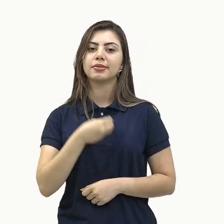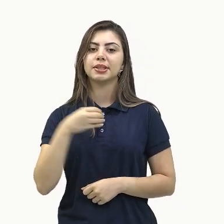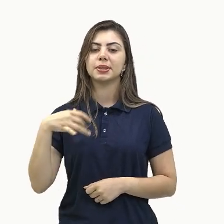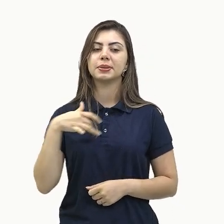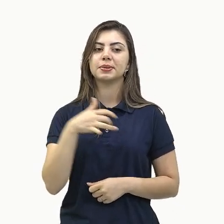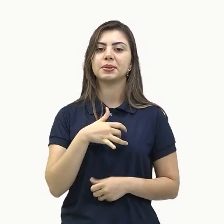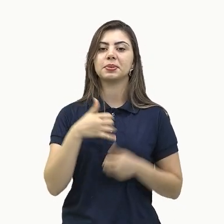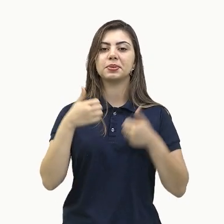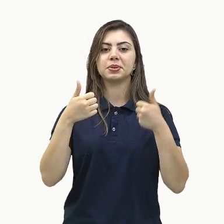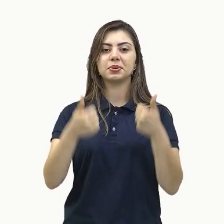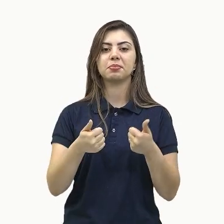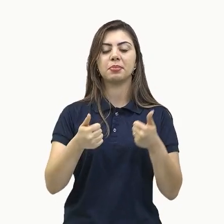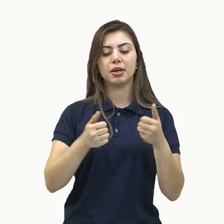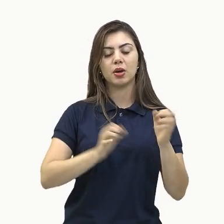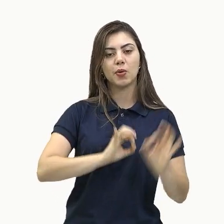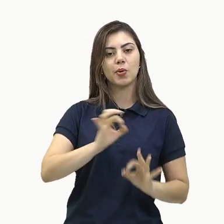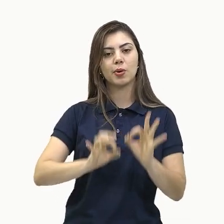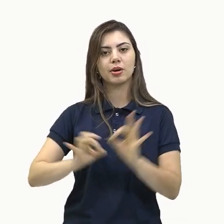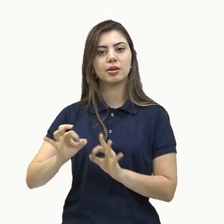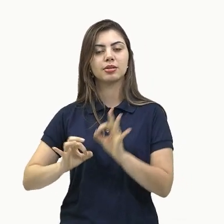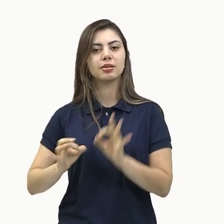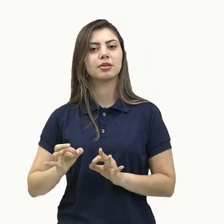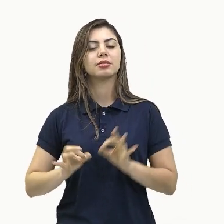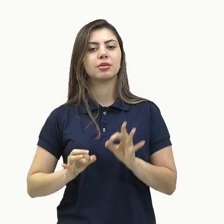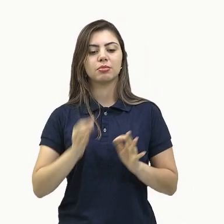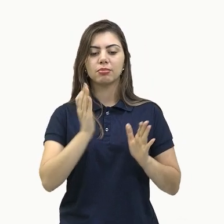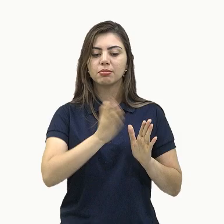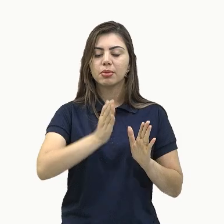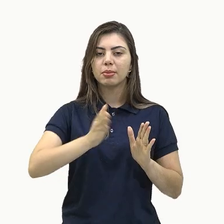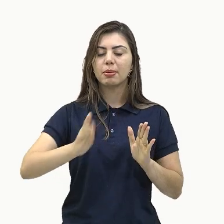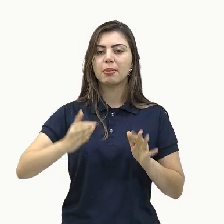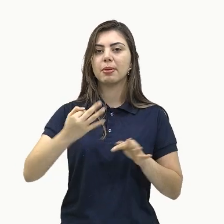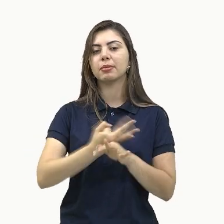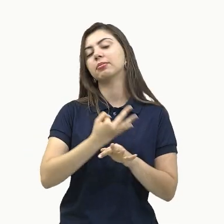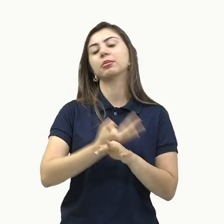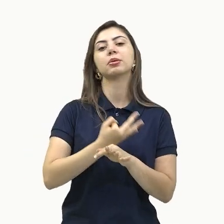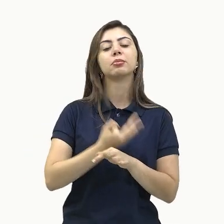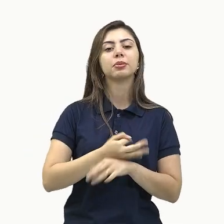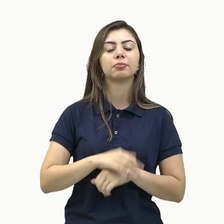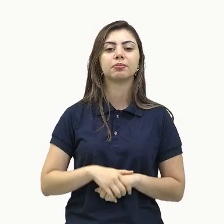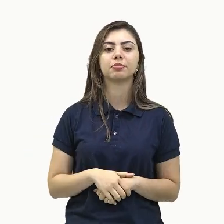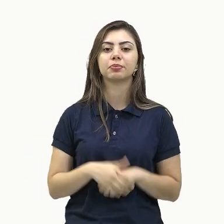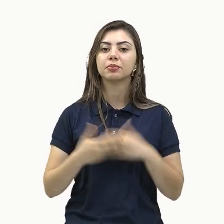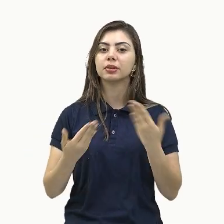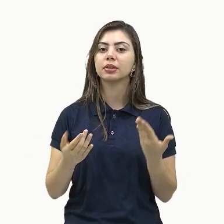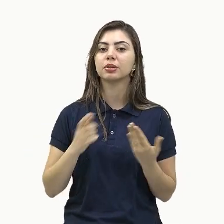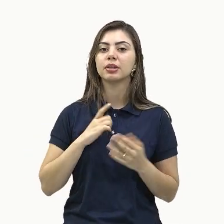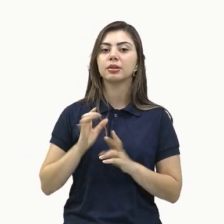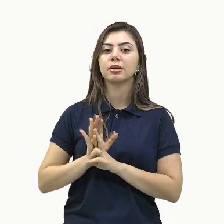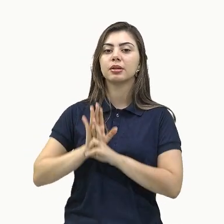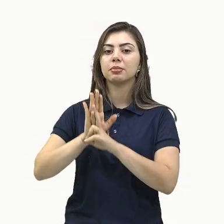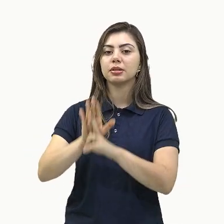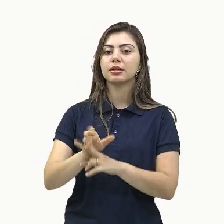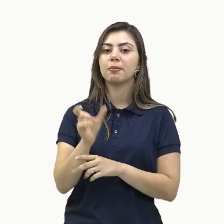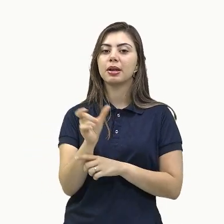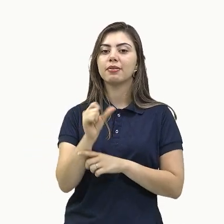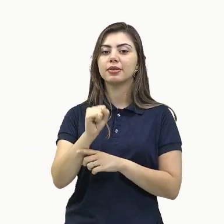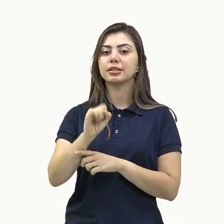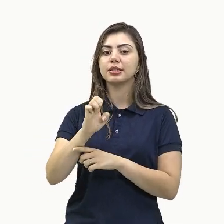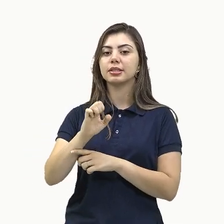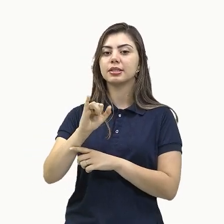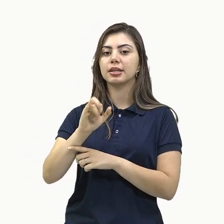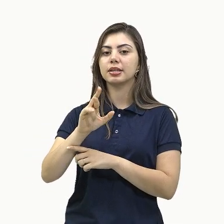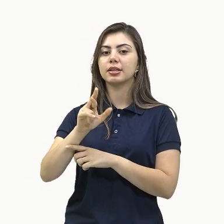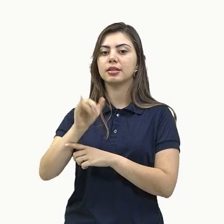saúde, organização e disciplina. E eles estão representados aí pela palavra seiri, que